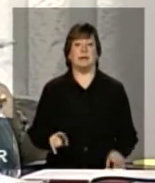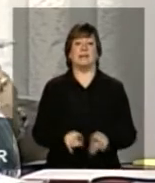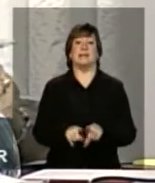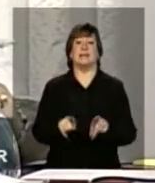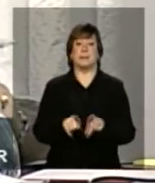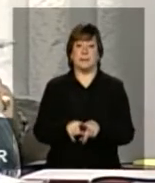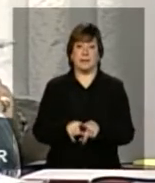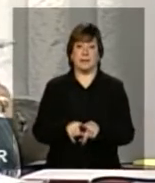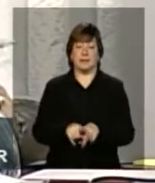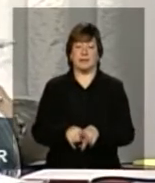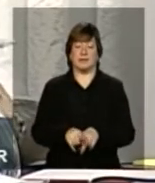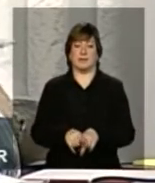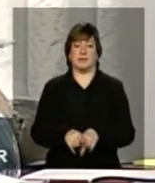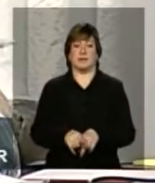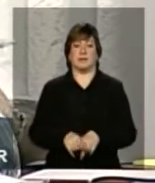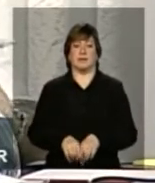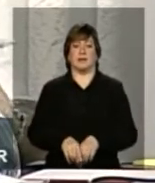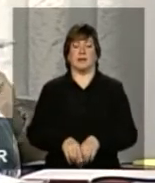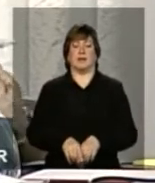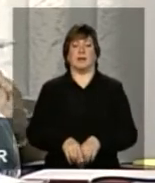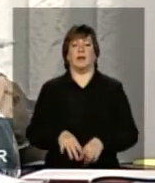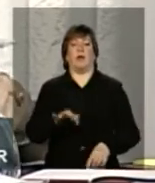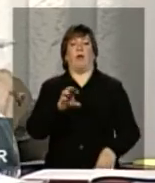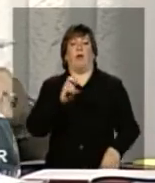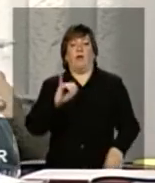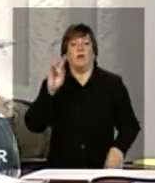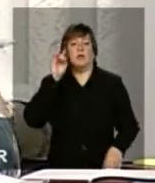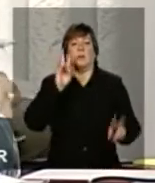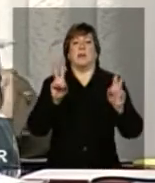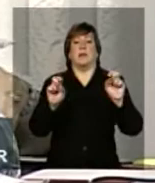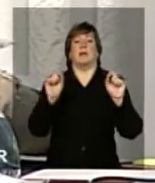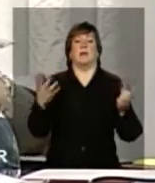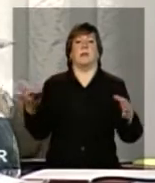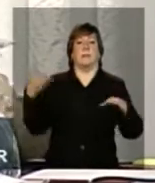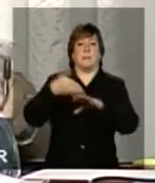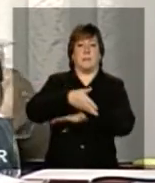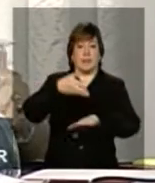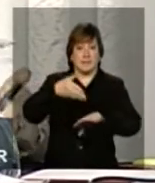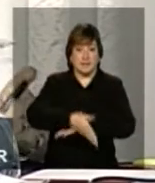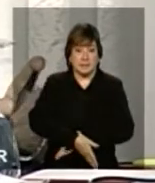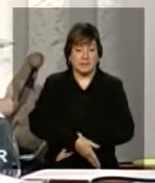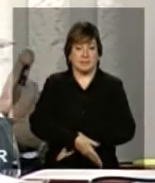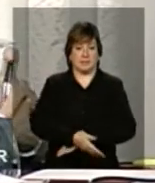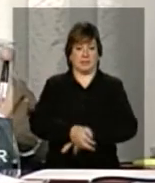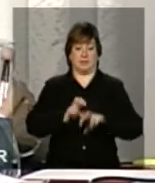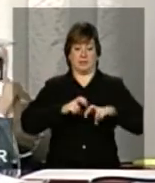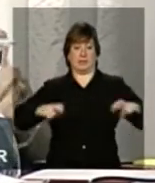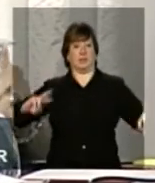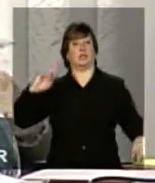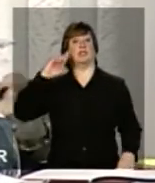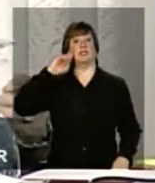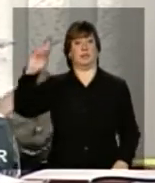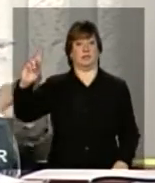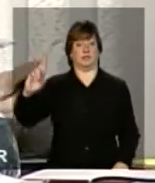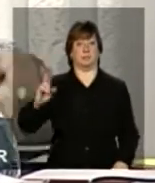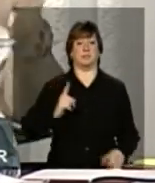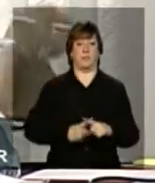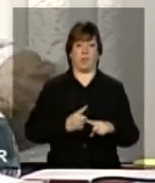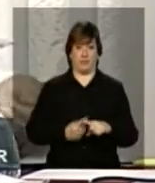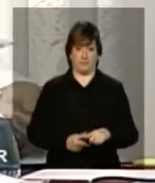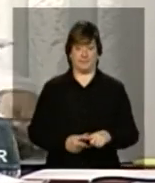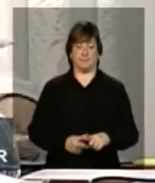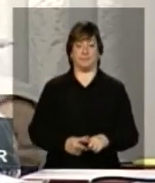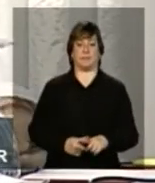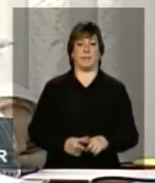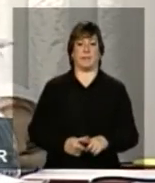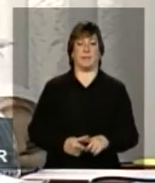também foi a questão da participação nas mesas diretivas, que, como